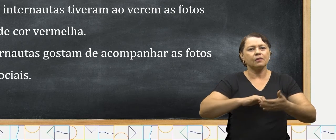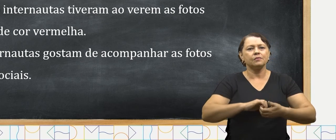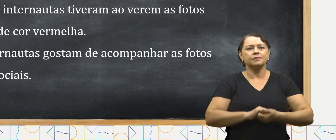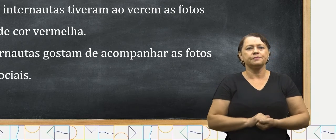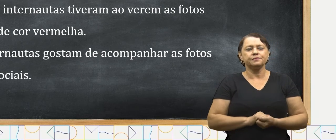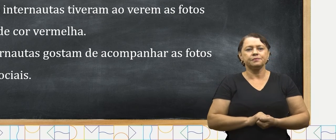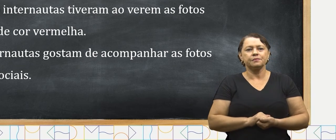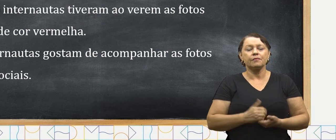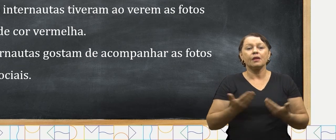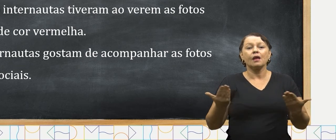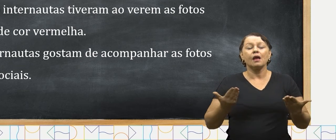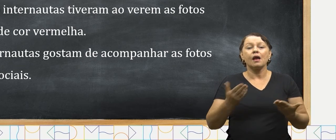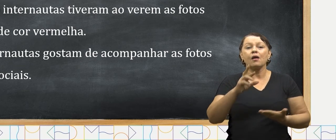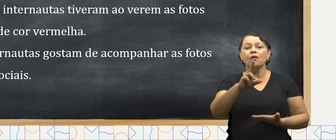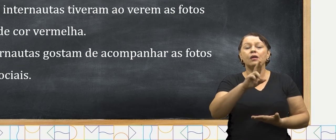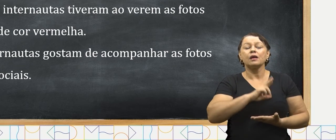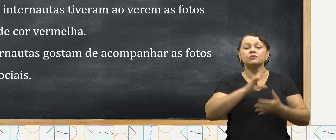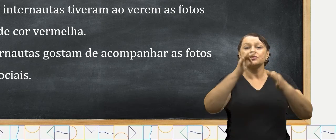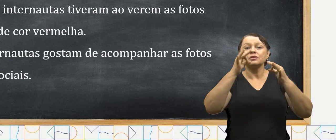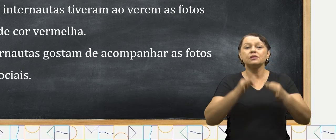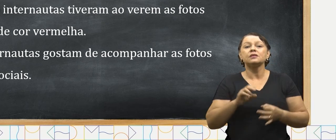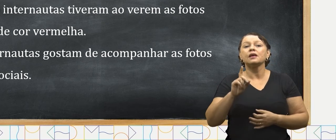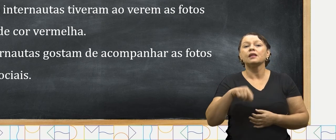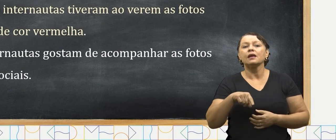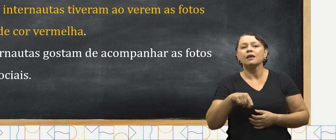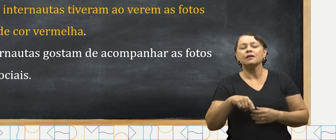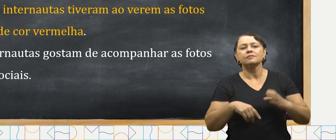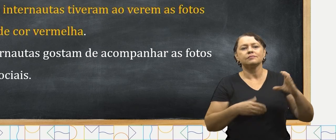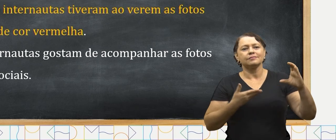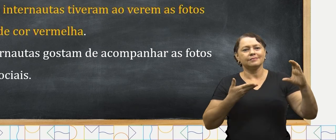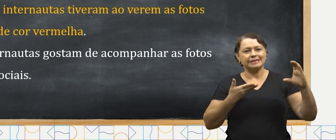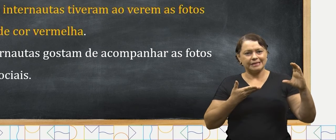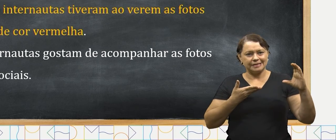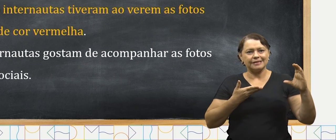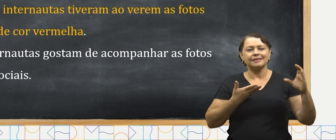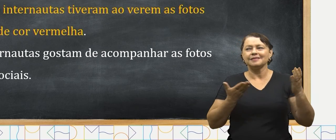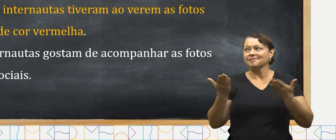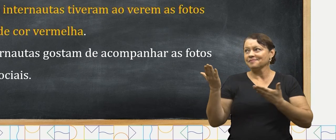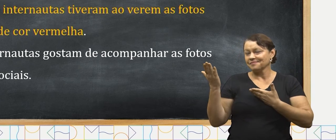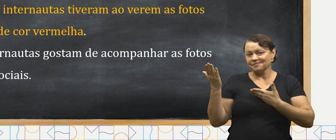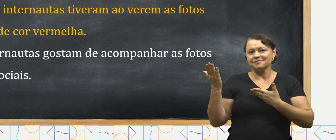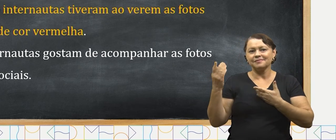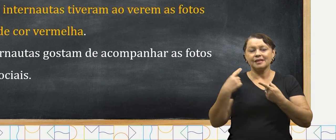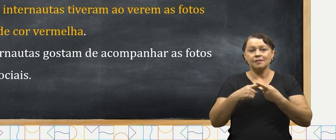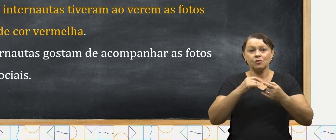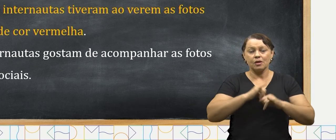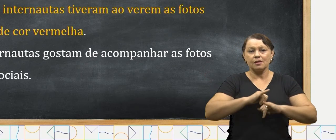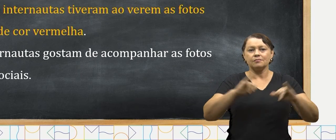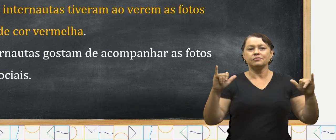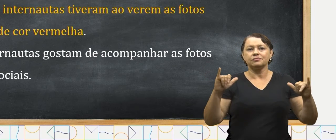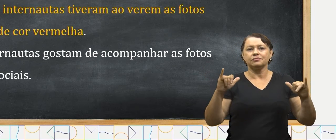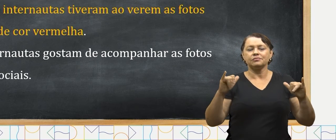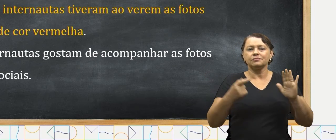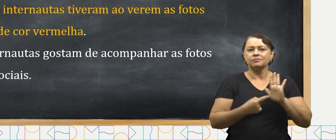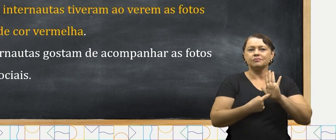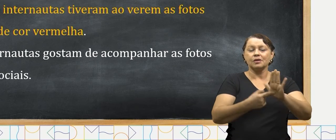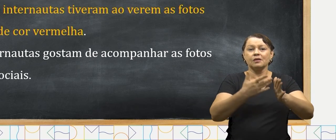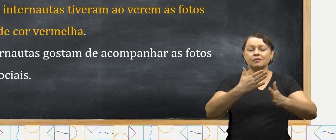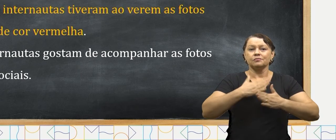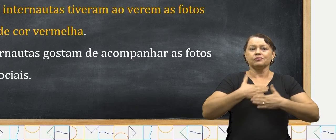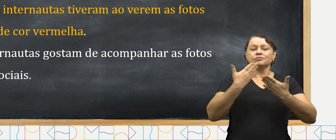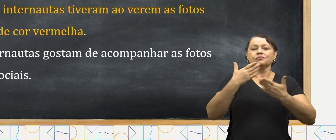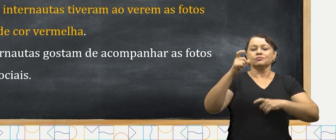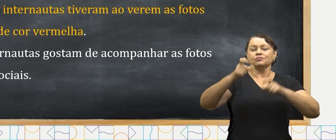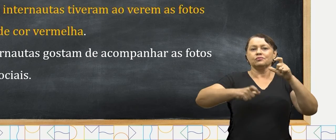Passemos agora para a resposta. A resposta correta é a letra C. A notícia mostra o susto que